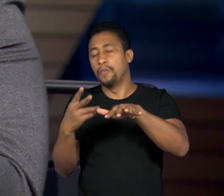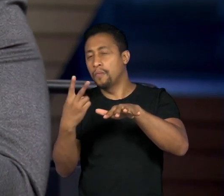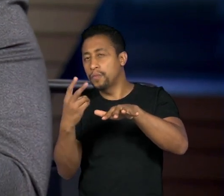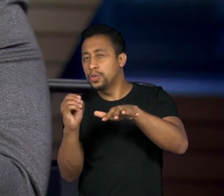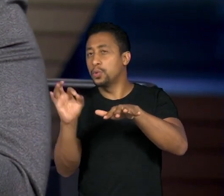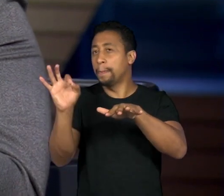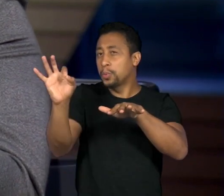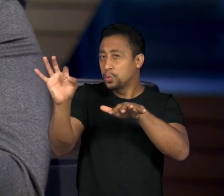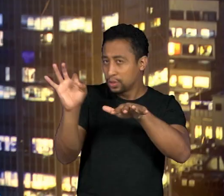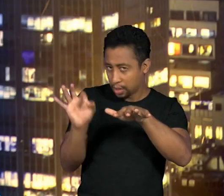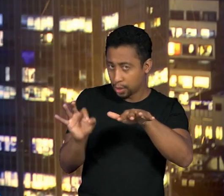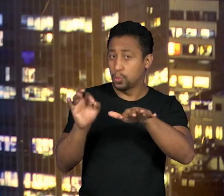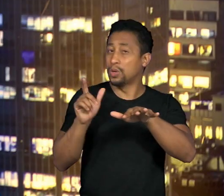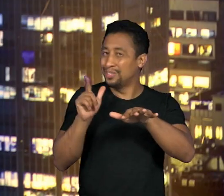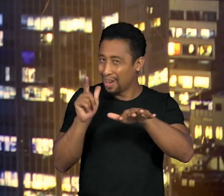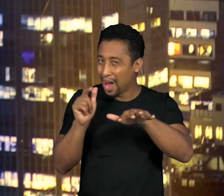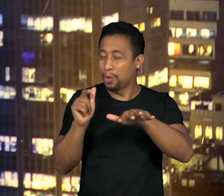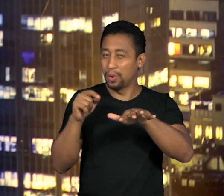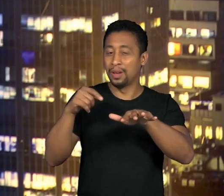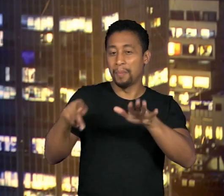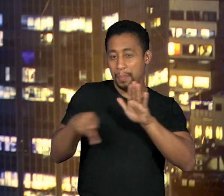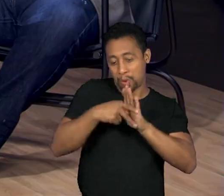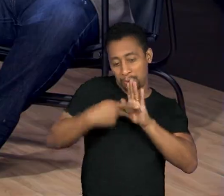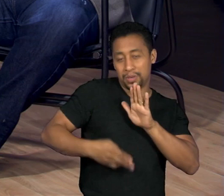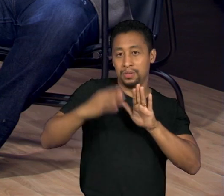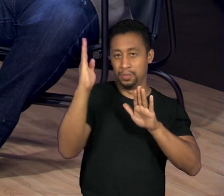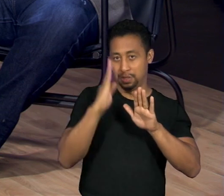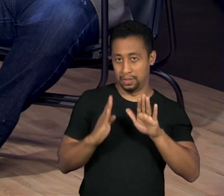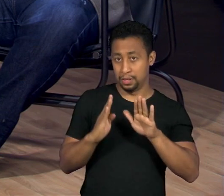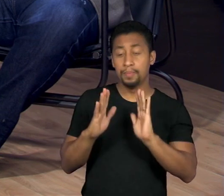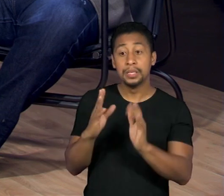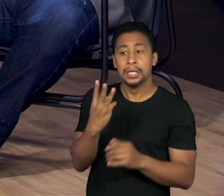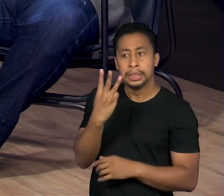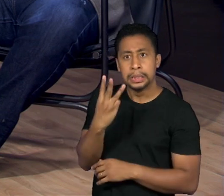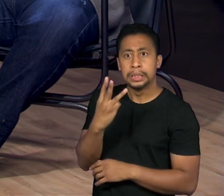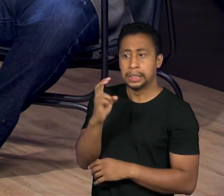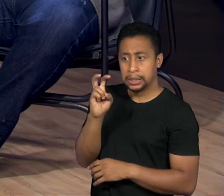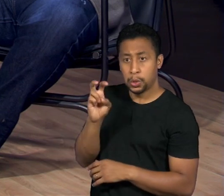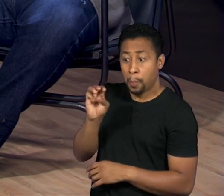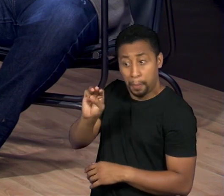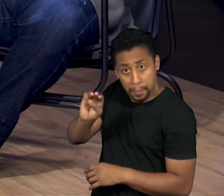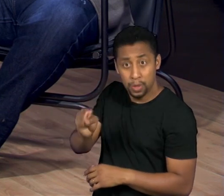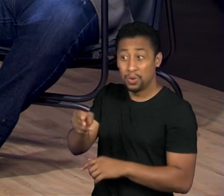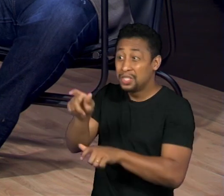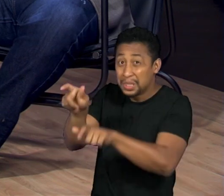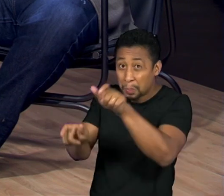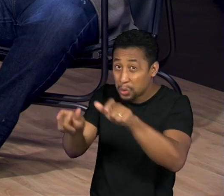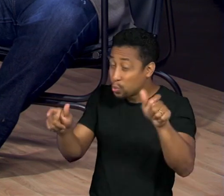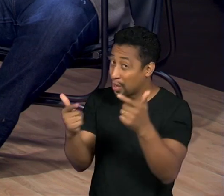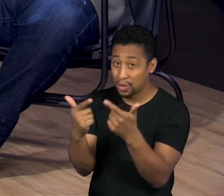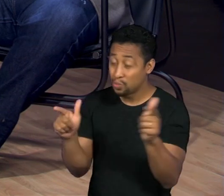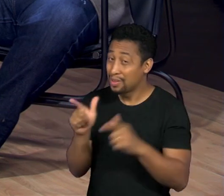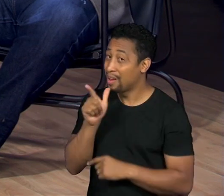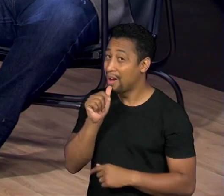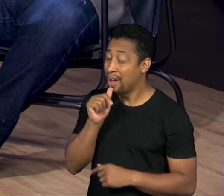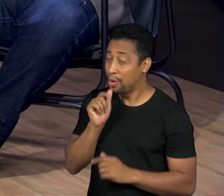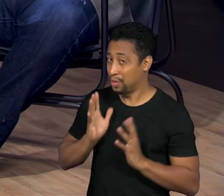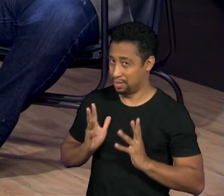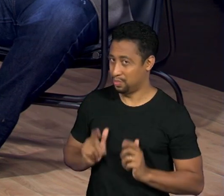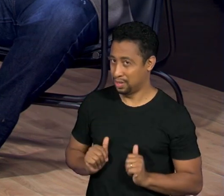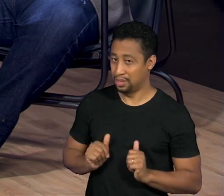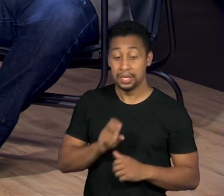nossas fronteiras. E mesmo assim nós temos 35 milhões de pessoas sem acesso à água potável e metade da população sem acesso ao